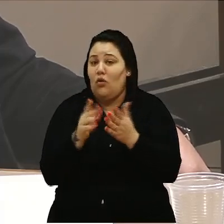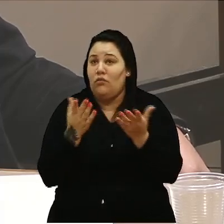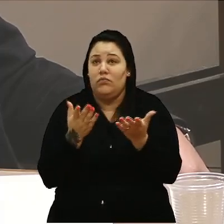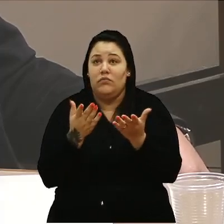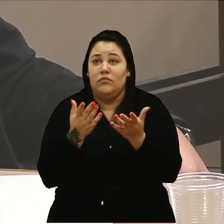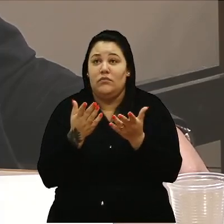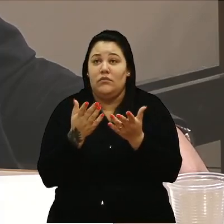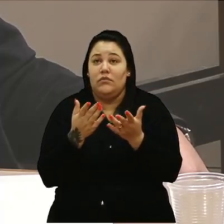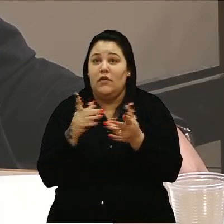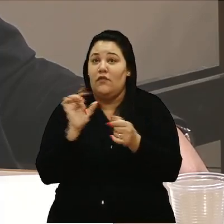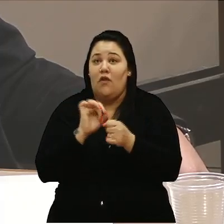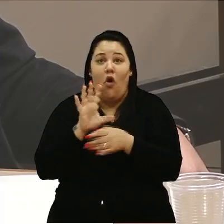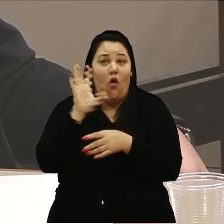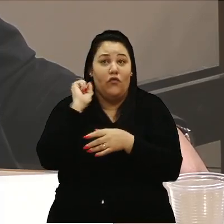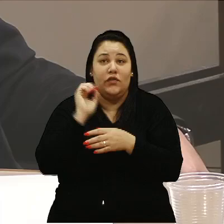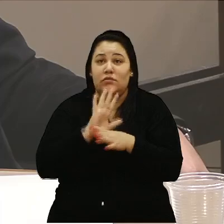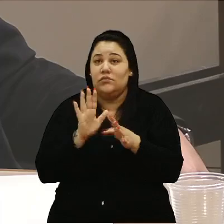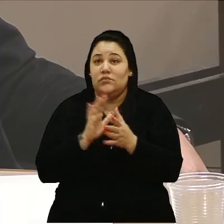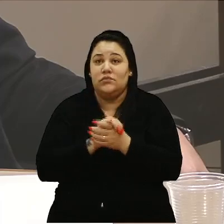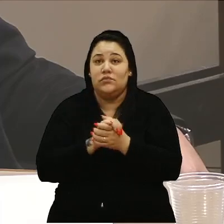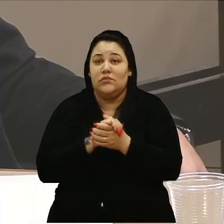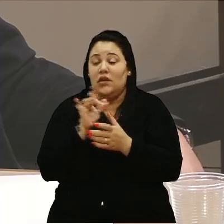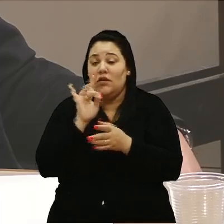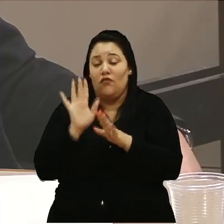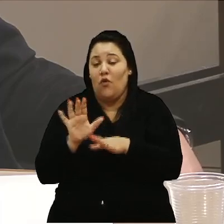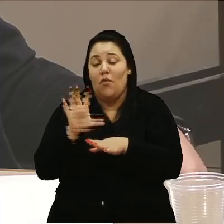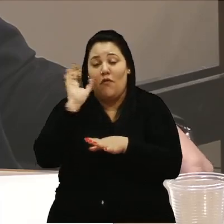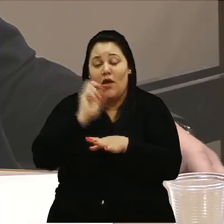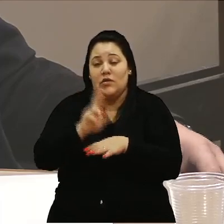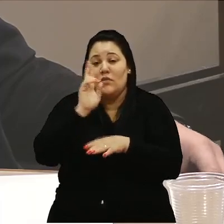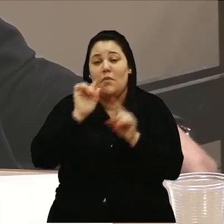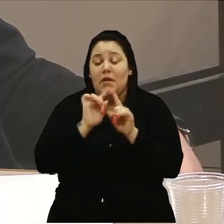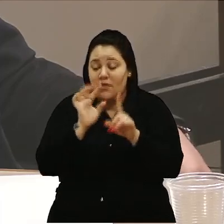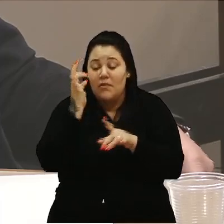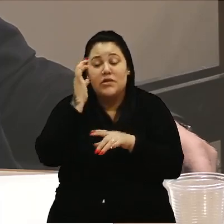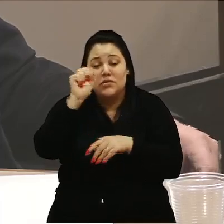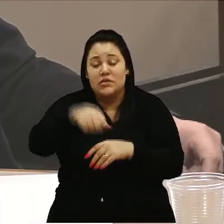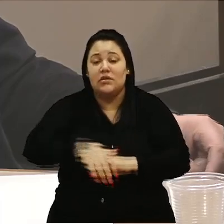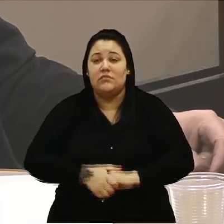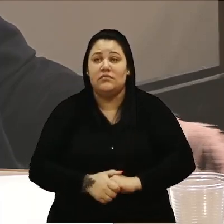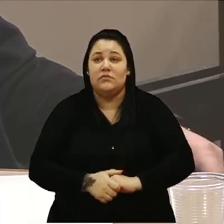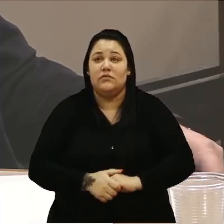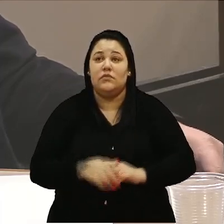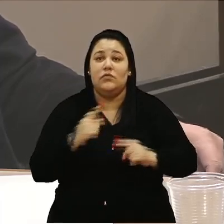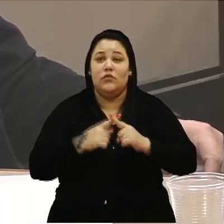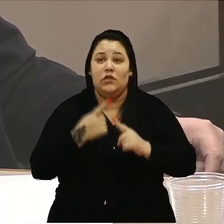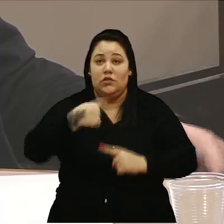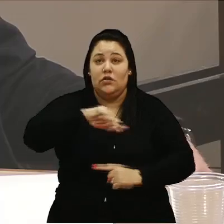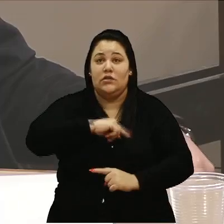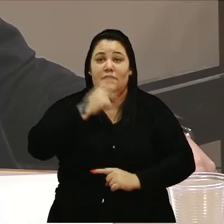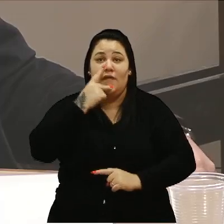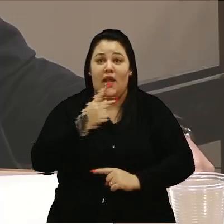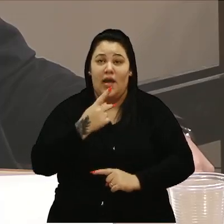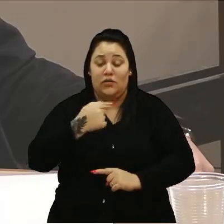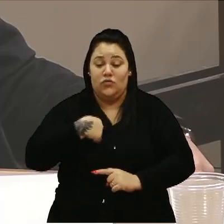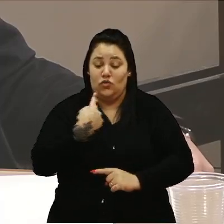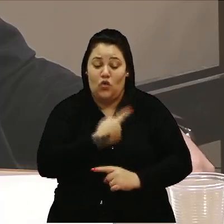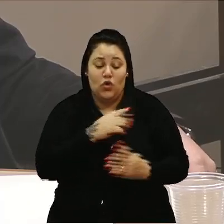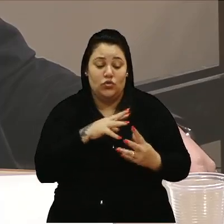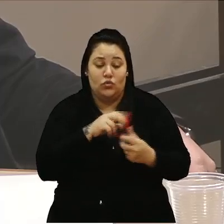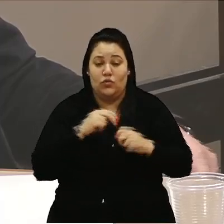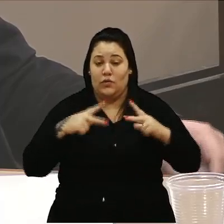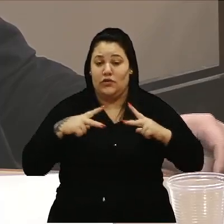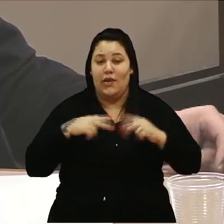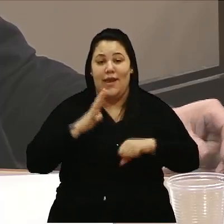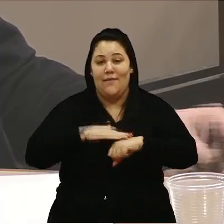foi ouvido, só não ficou ali para ouvir a resposta, mas esteve ali, porque a gente falar só para nossa bolha e o nosso lado da história é